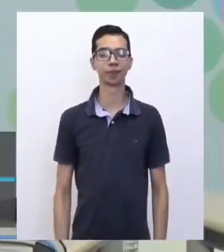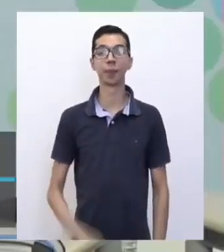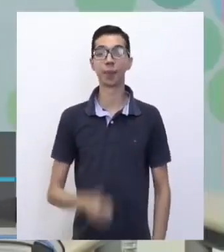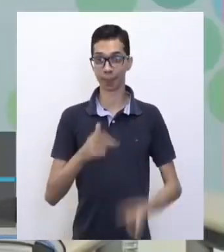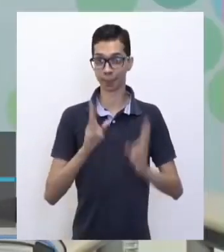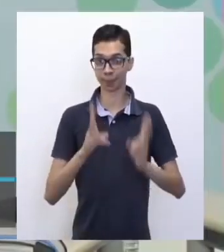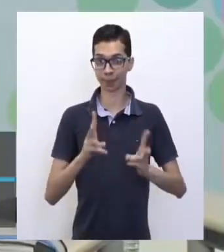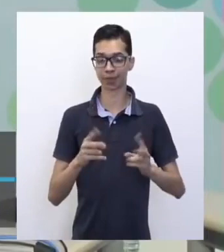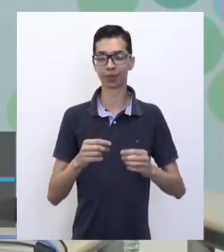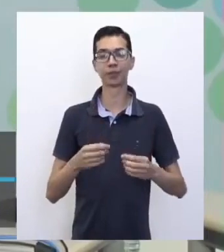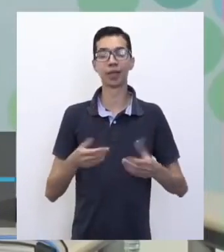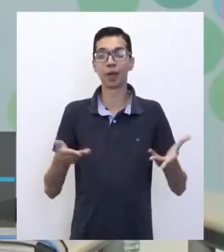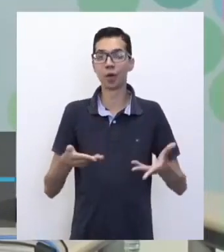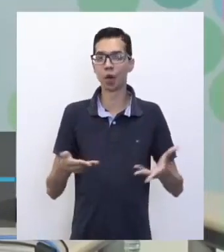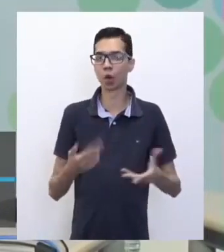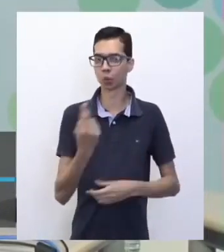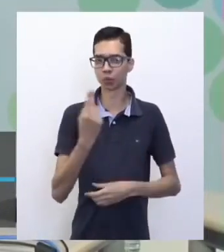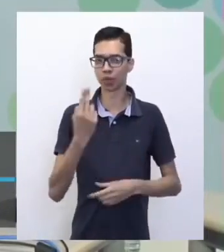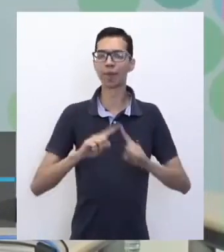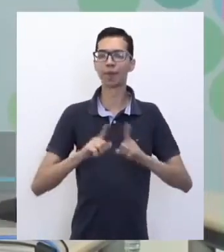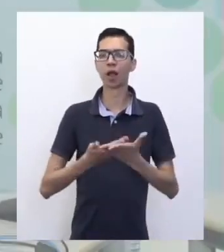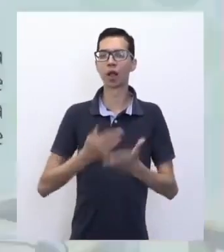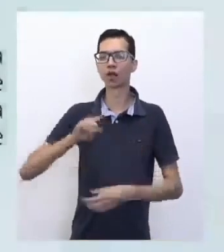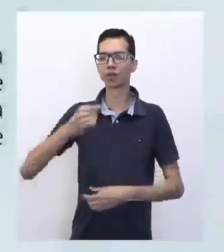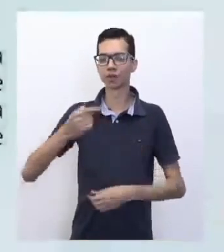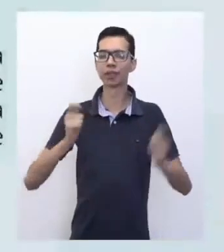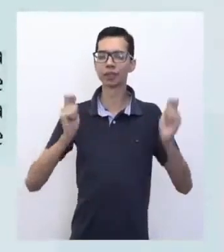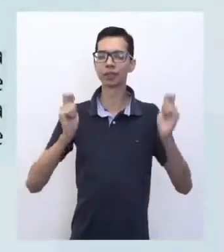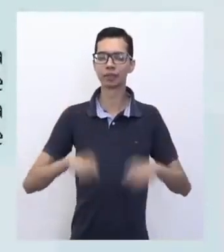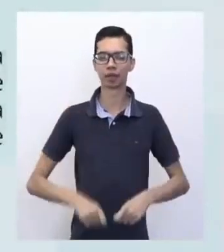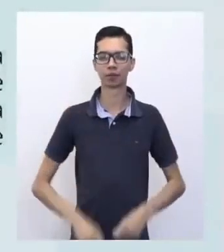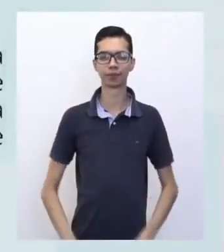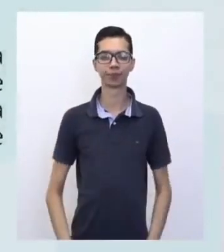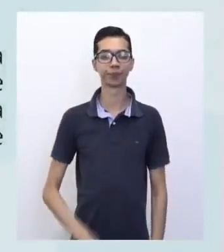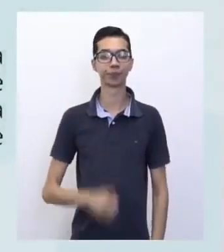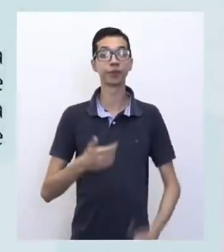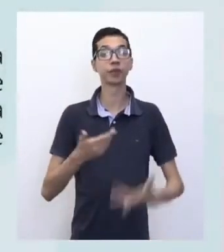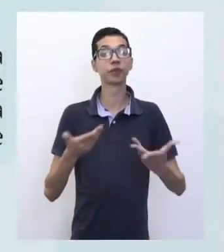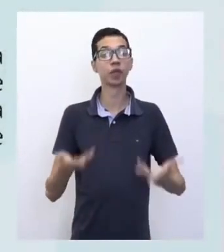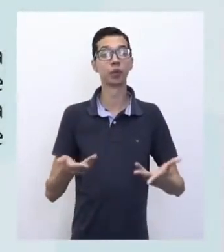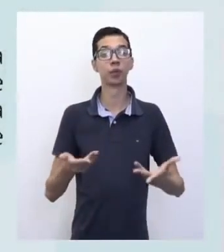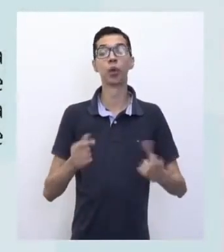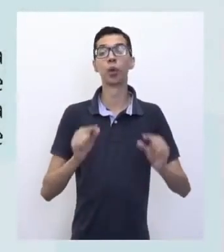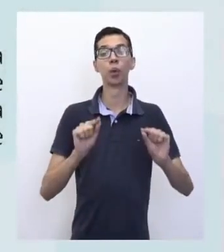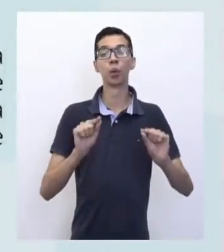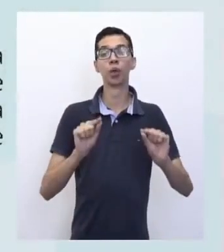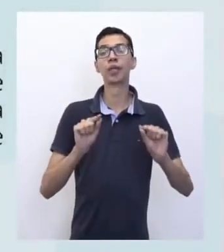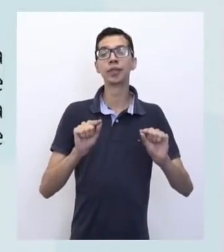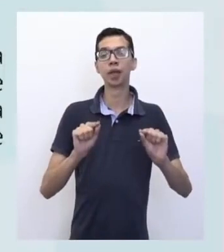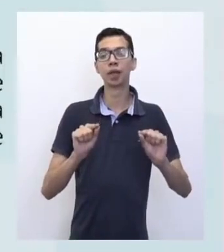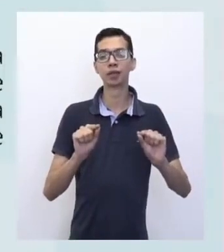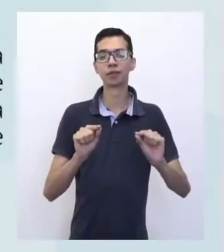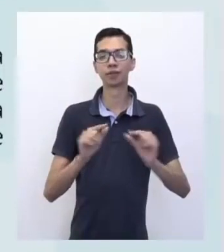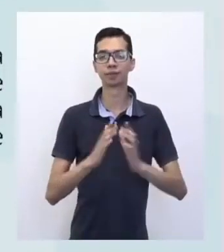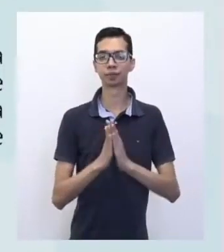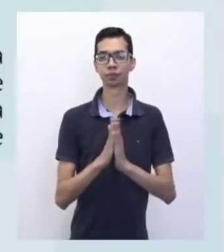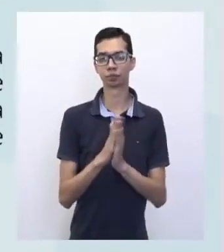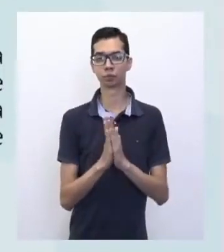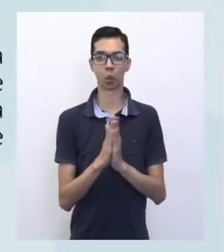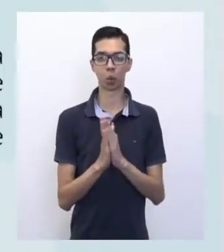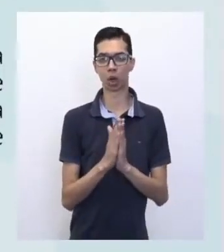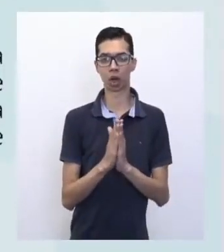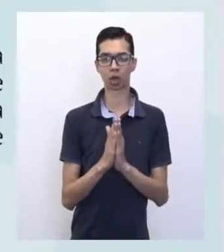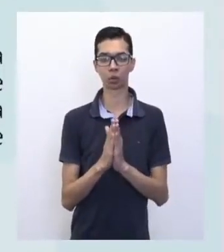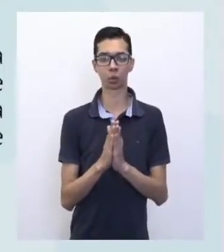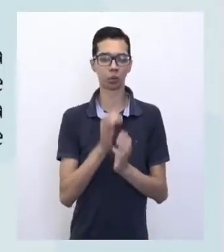a próxima aula vai dar, turma. Vamos lá. Ator bonequeiro, turma. Quem que manipula os bonecos? Um ator profissional de